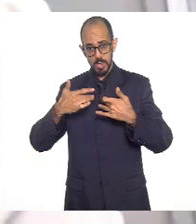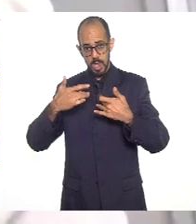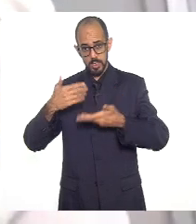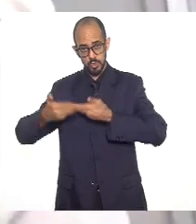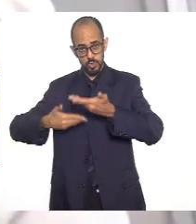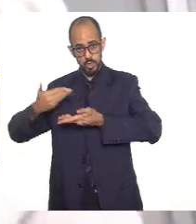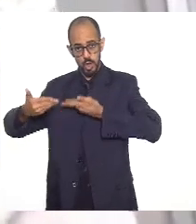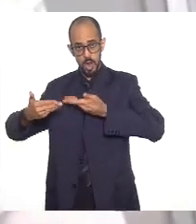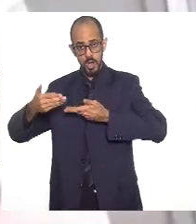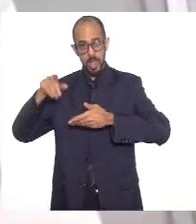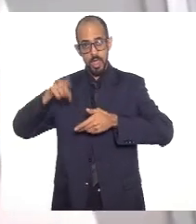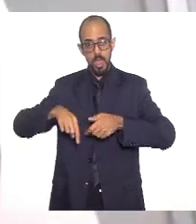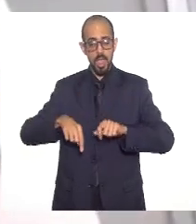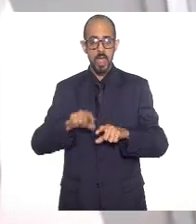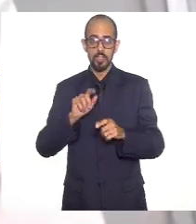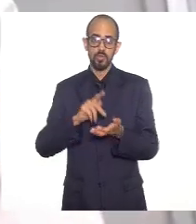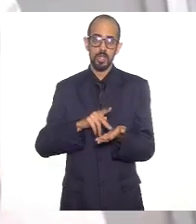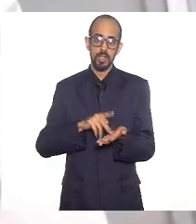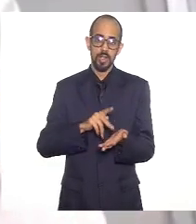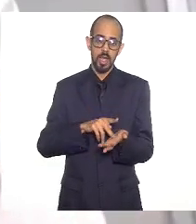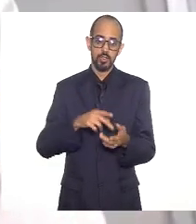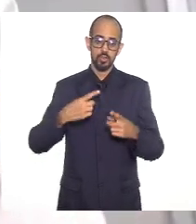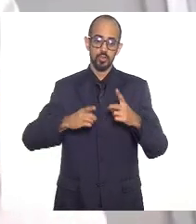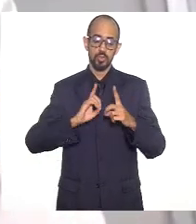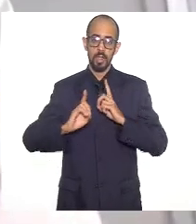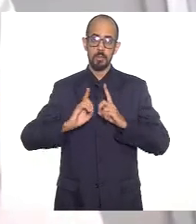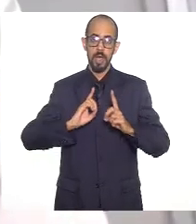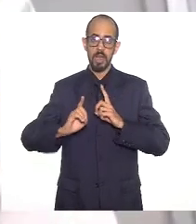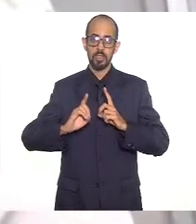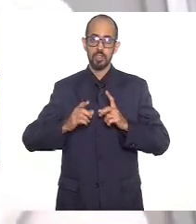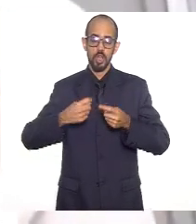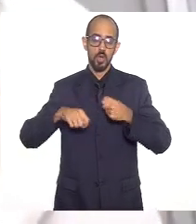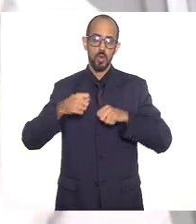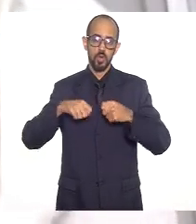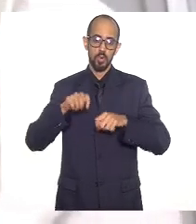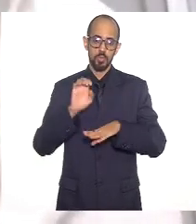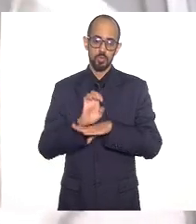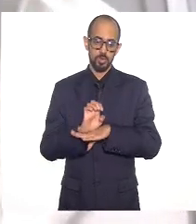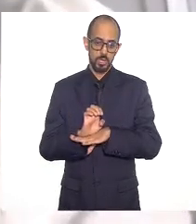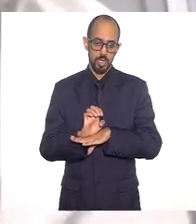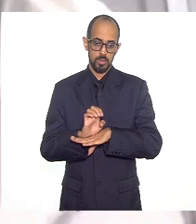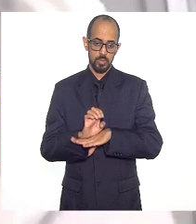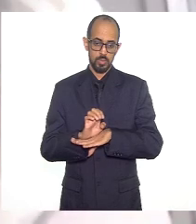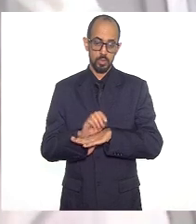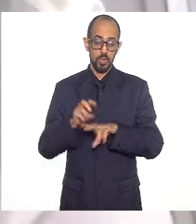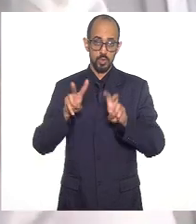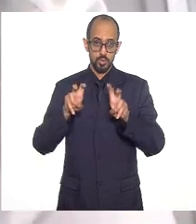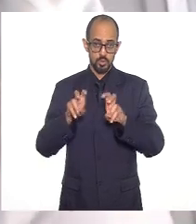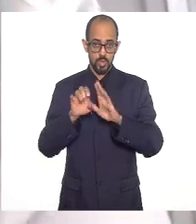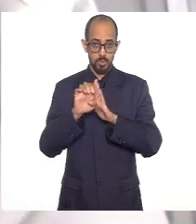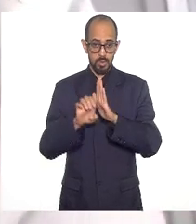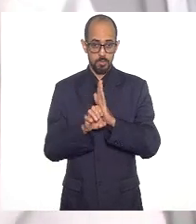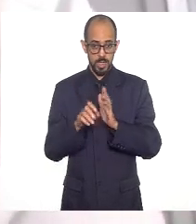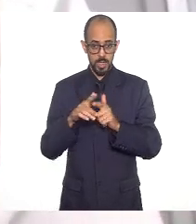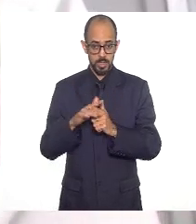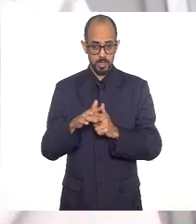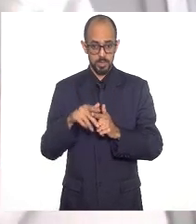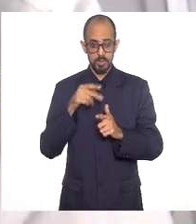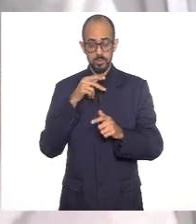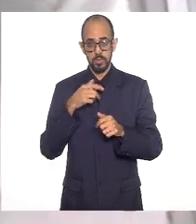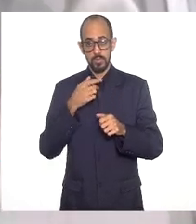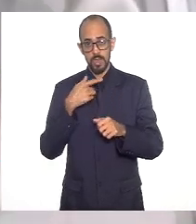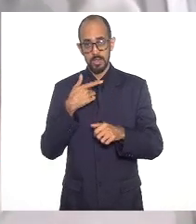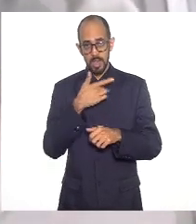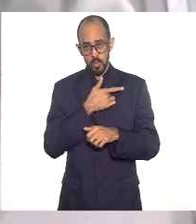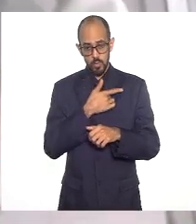é efetivamente o debate econômico que a gente precisa fazer no Estado. Ainda sobre emendas, trouxemos na área da saúde uma